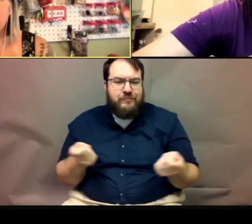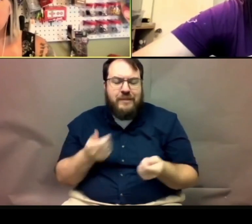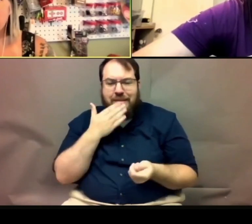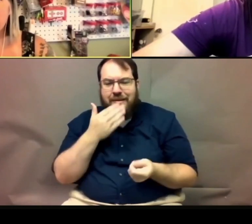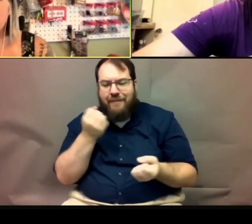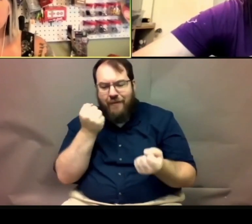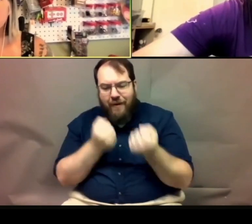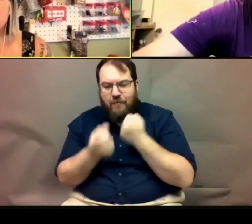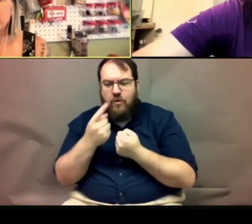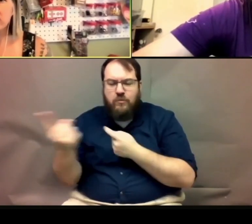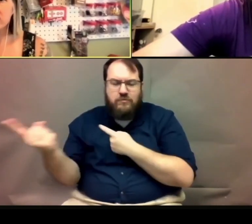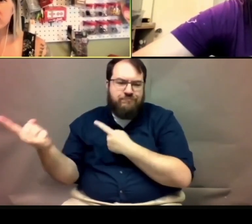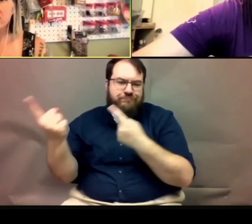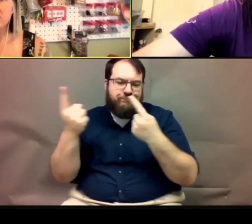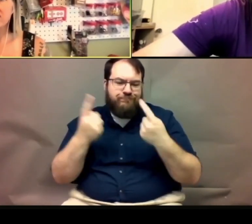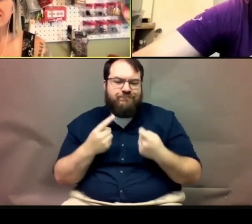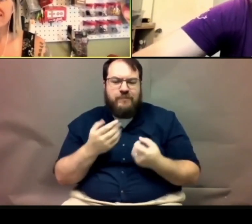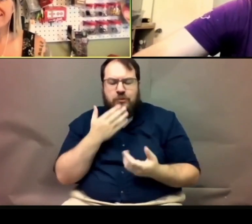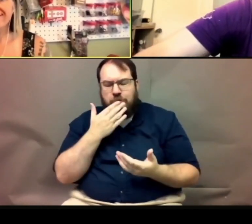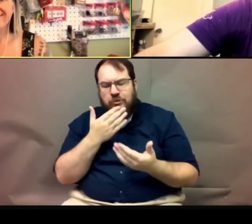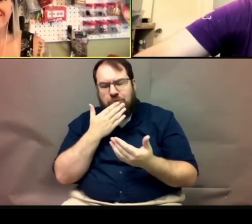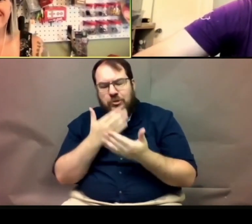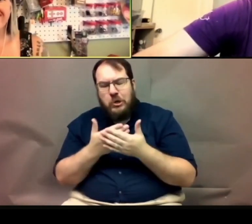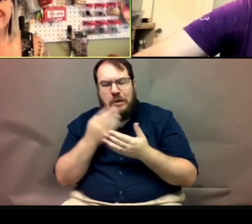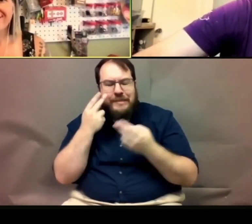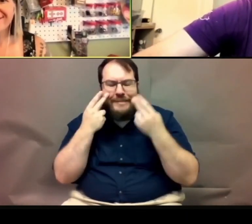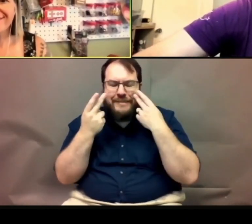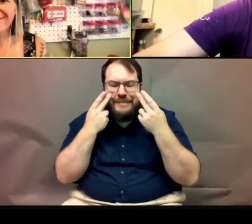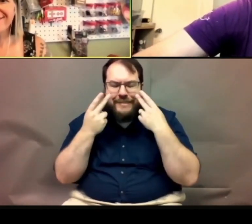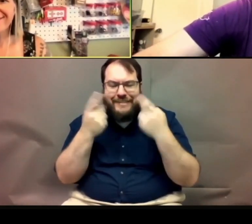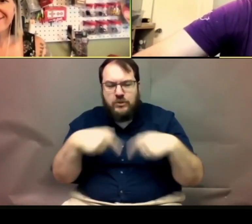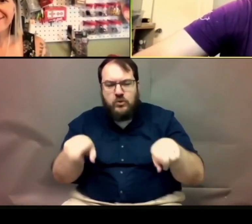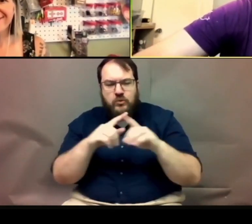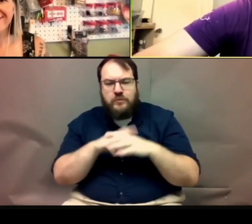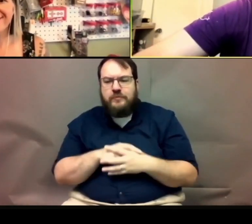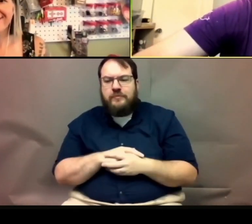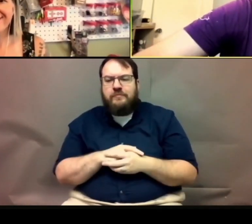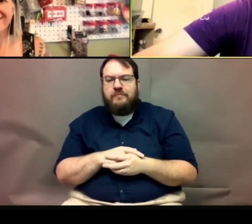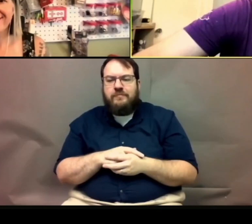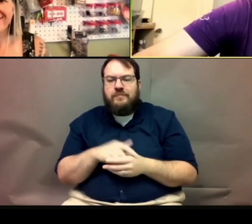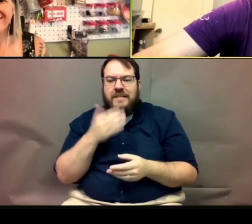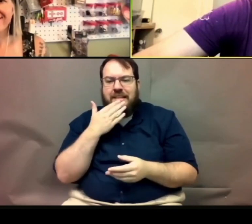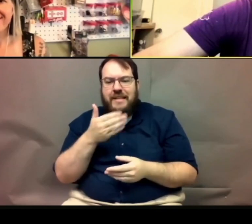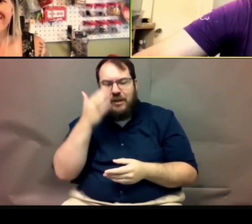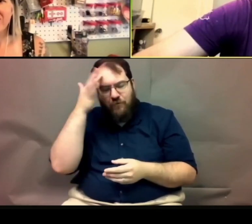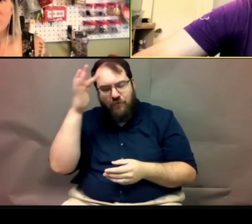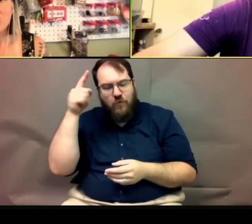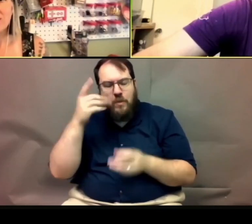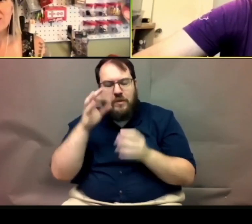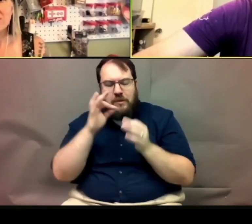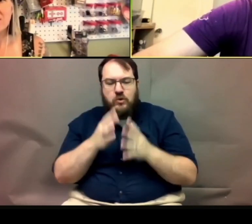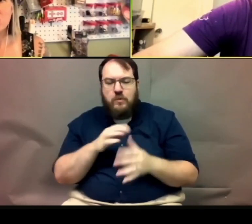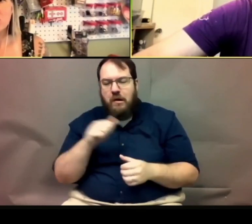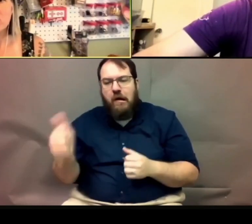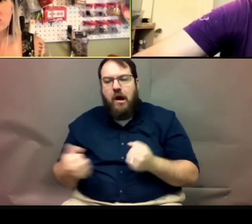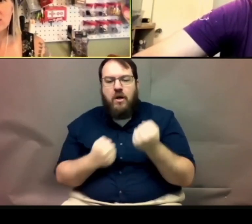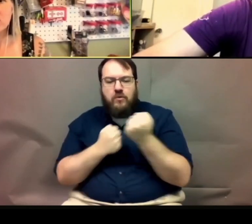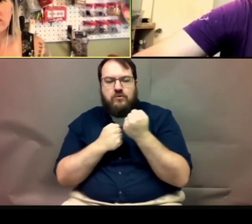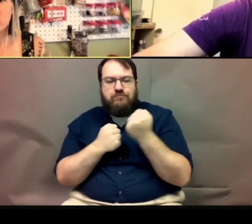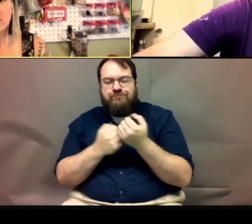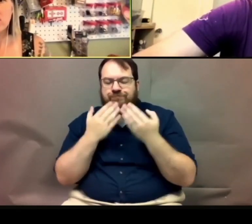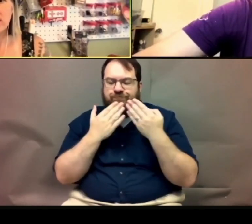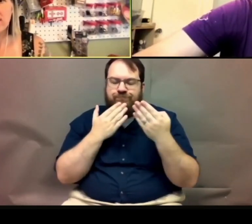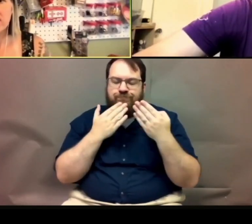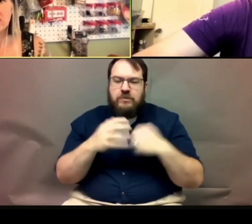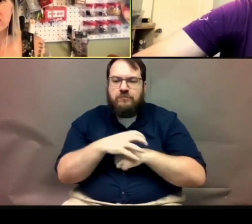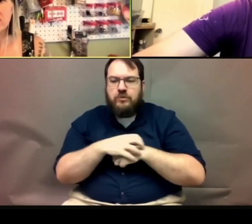nosso tempo acabou gente agradeço a todos por estarem aqui nos vemos na próxima obrigada aos